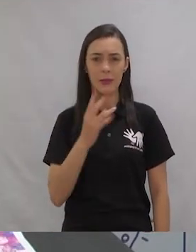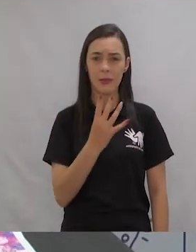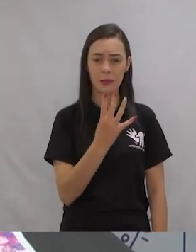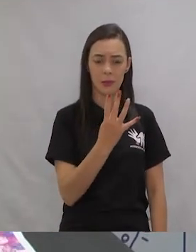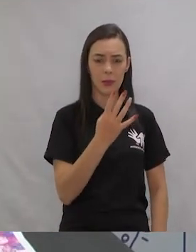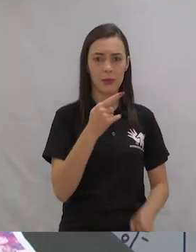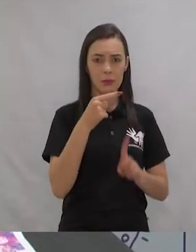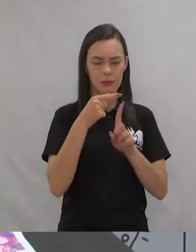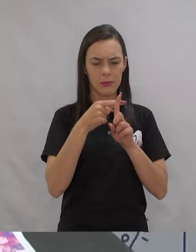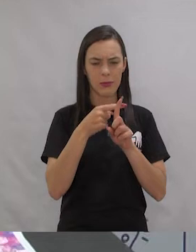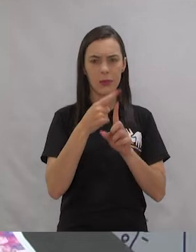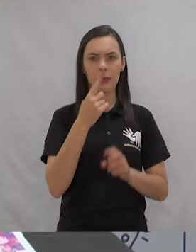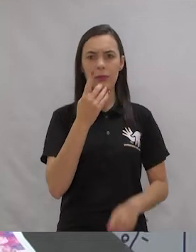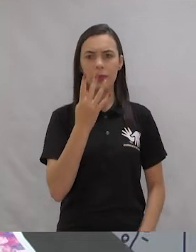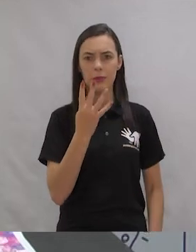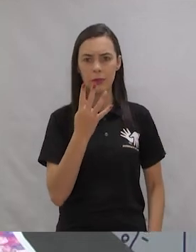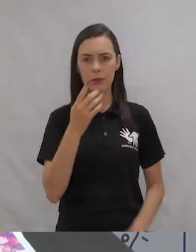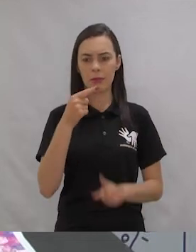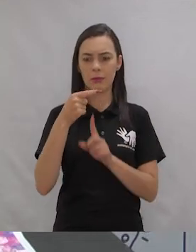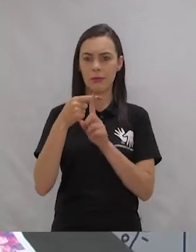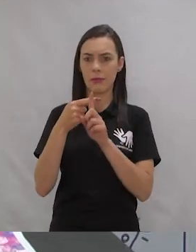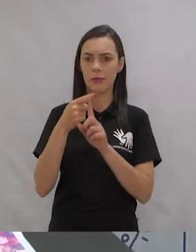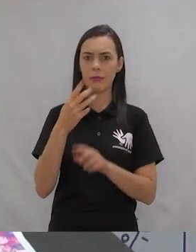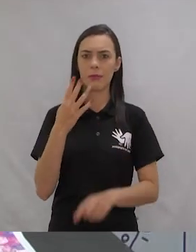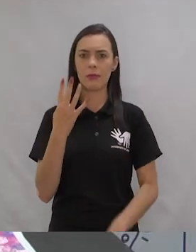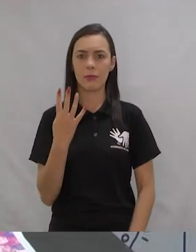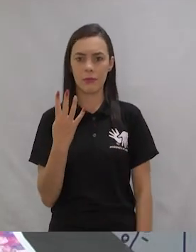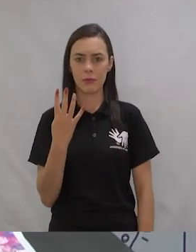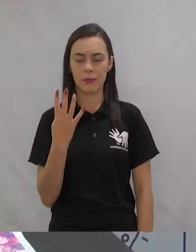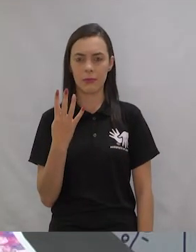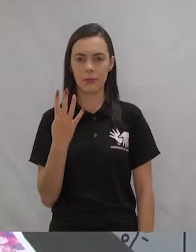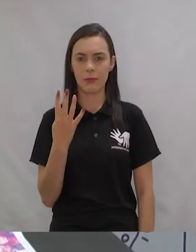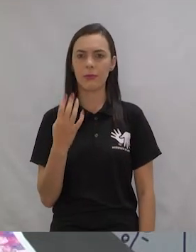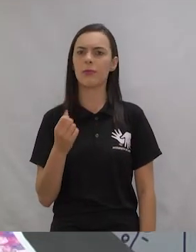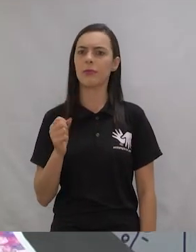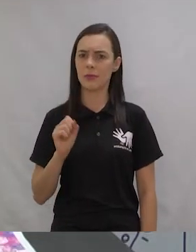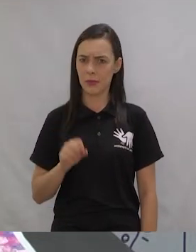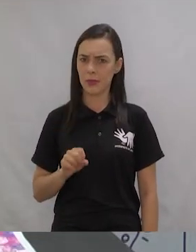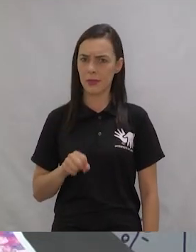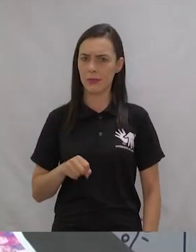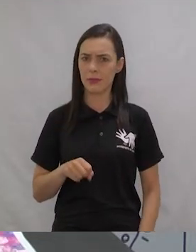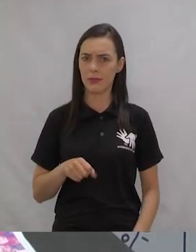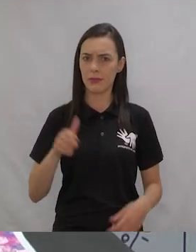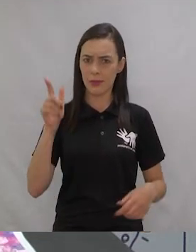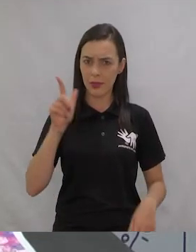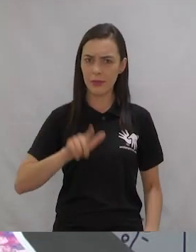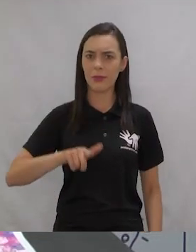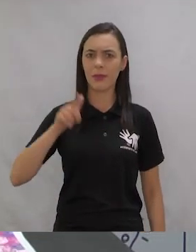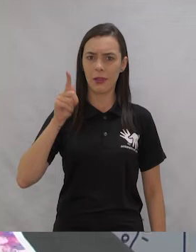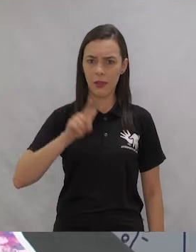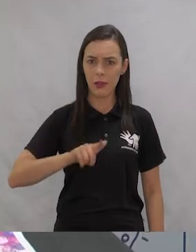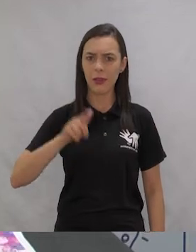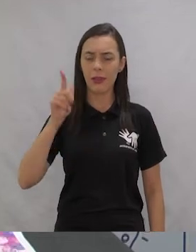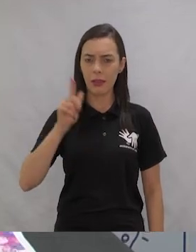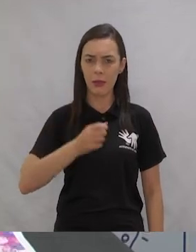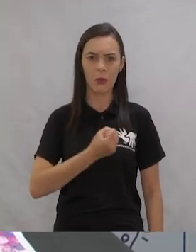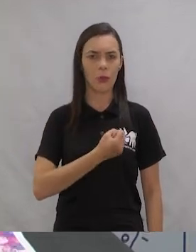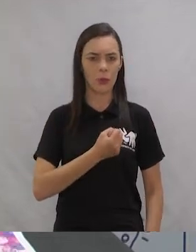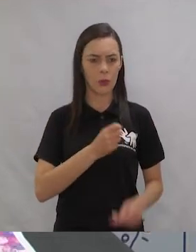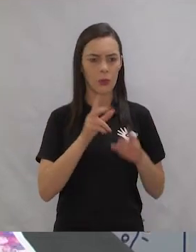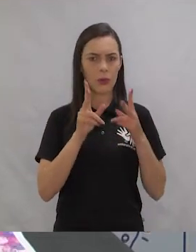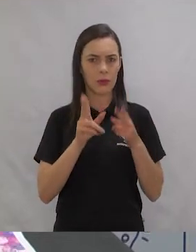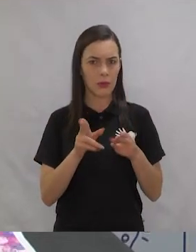número. 4 mais 4 mais 4. Repeti, não estou somando o mesmo